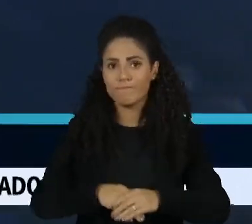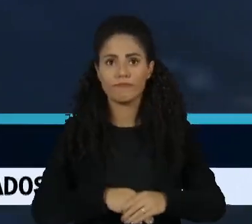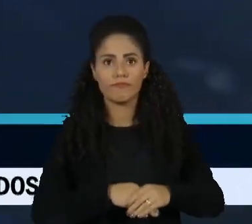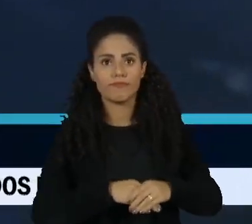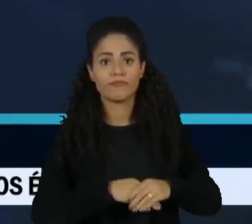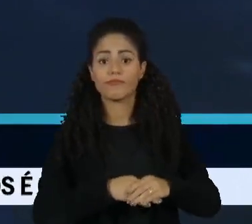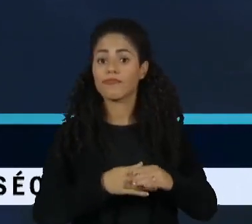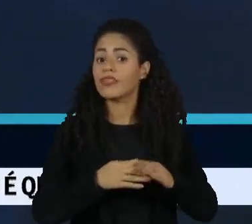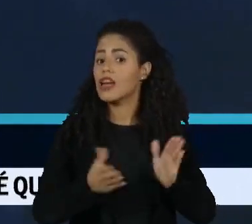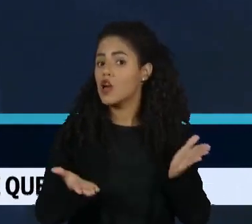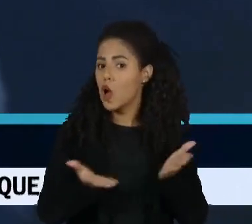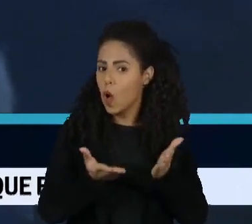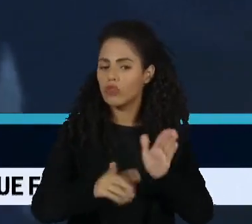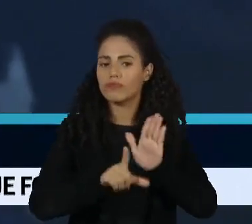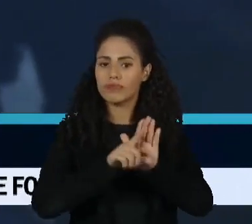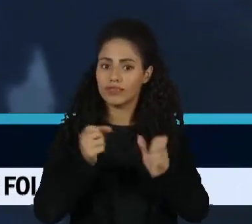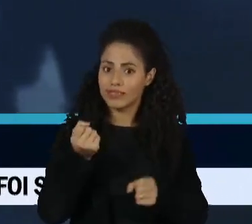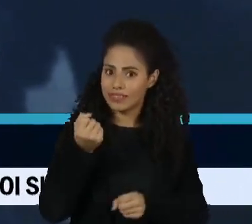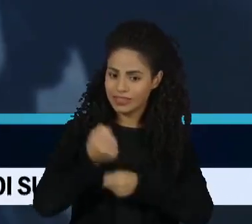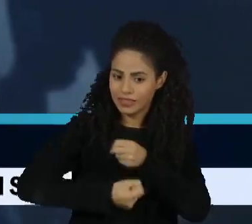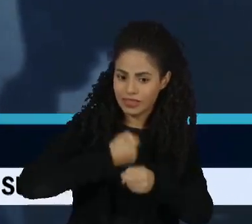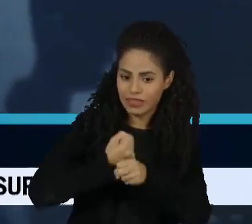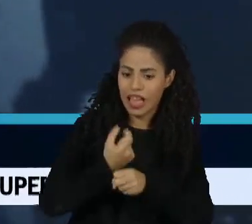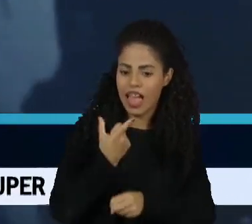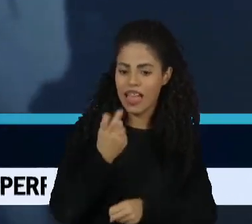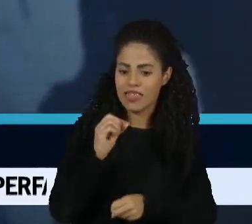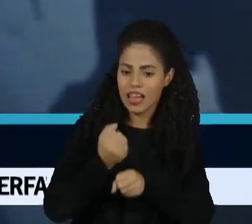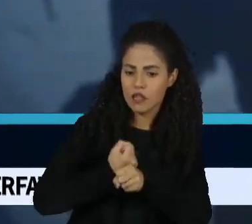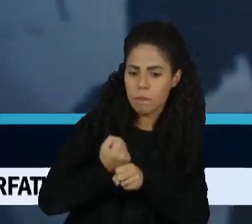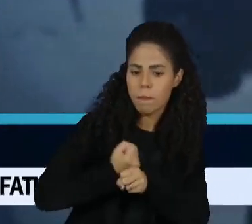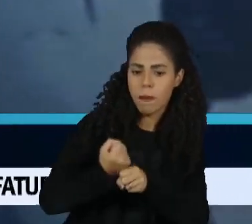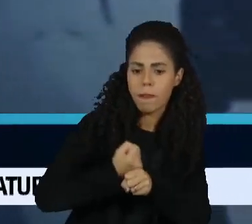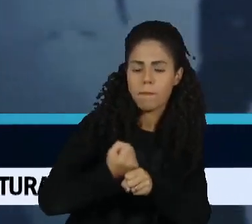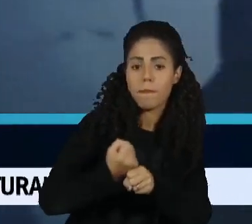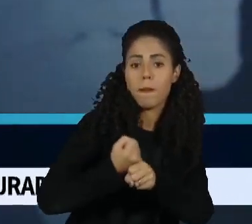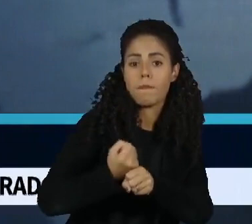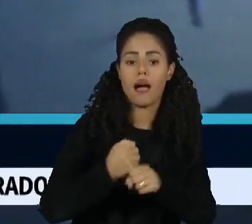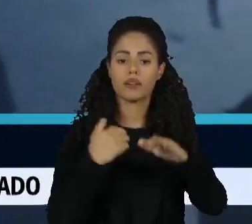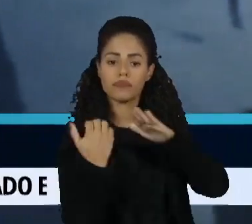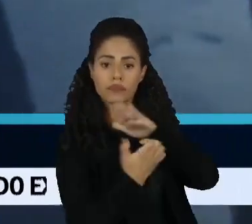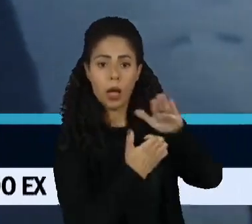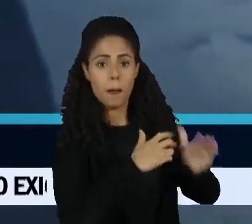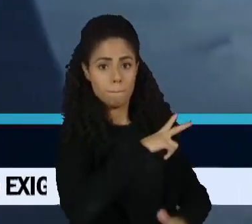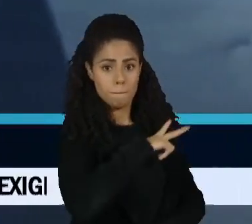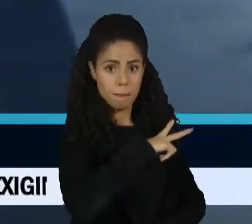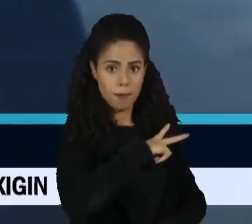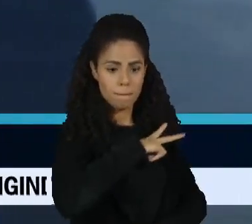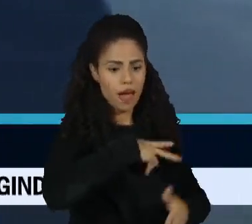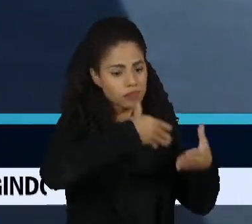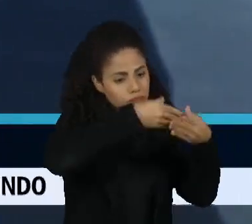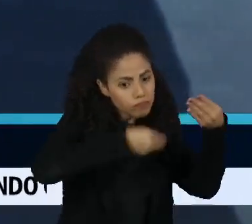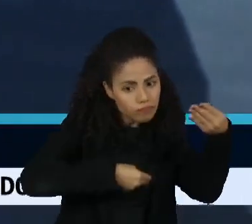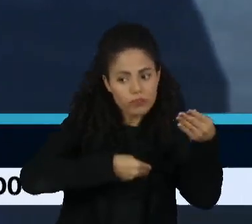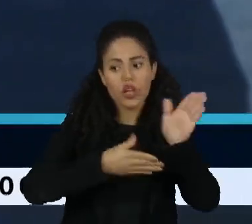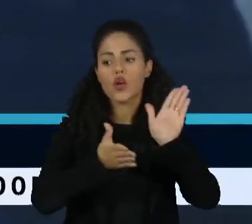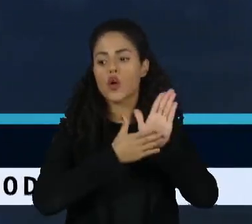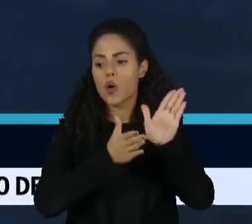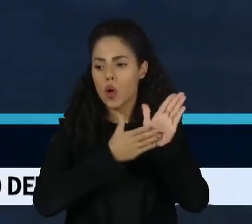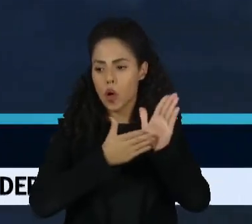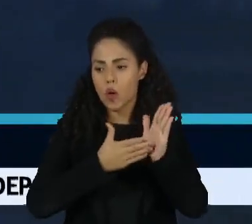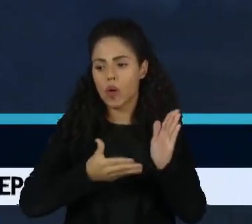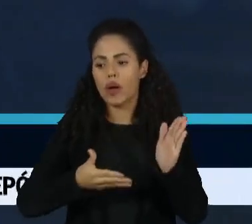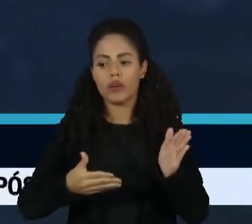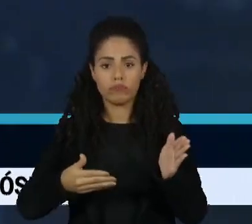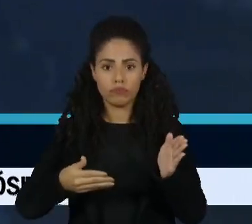Completou 10 anos e na esteira das comemorações o setor privado elaborou um documento com propostas que visam atualizações